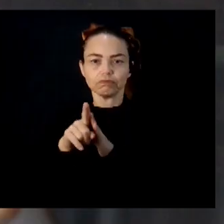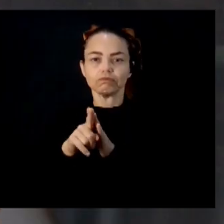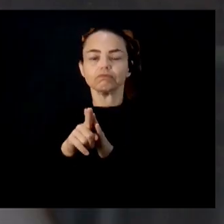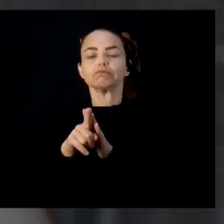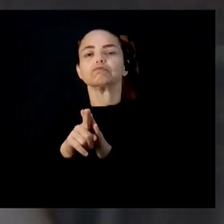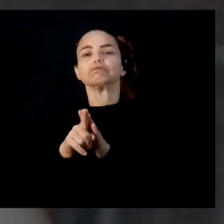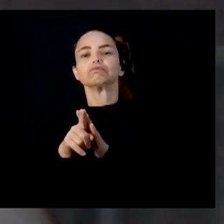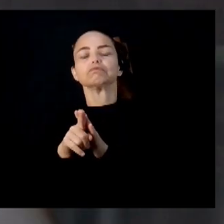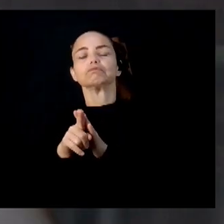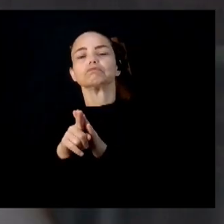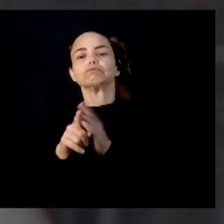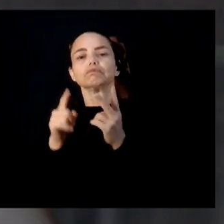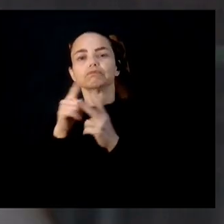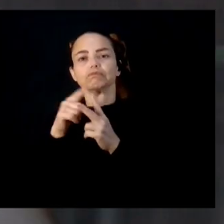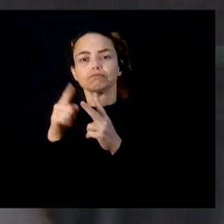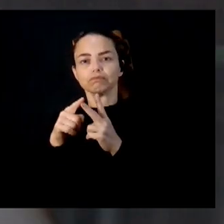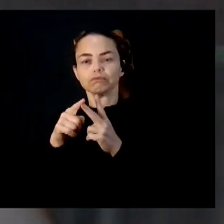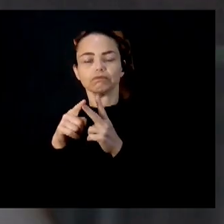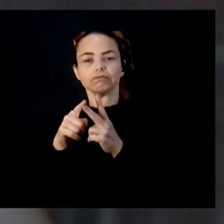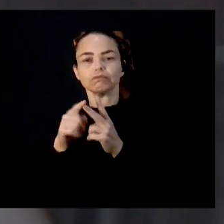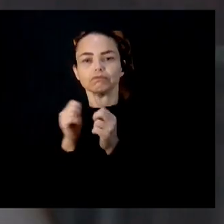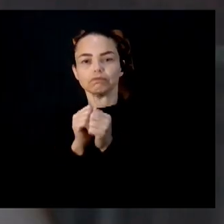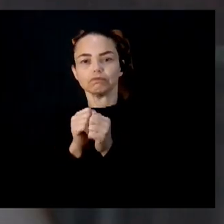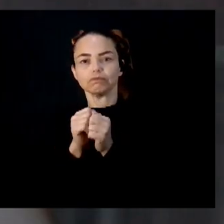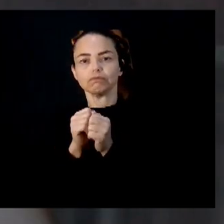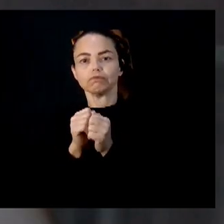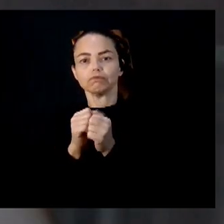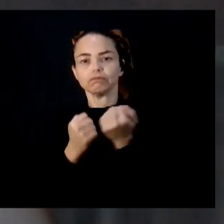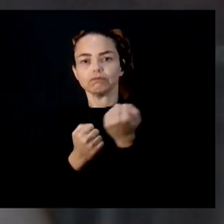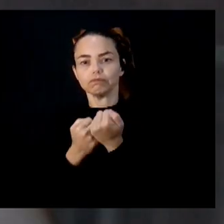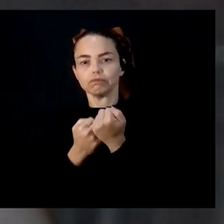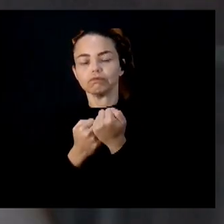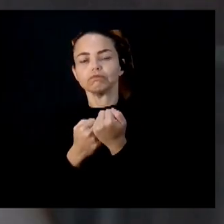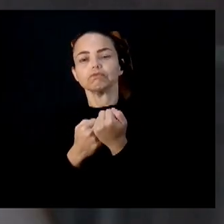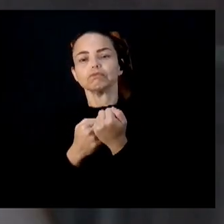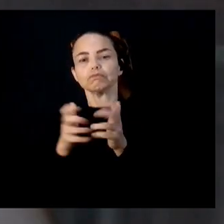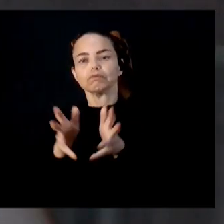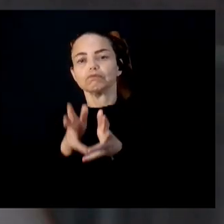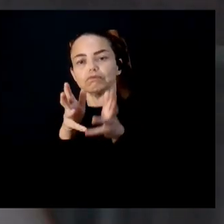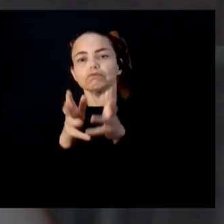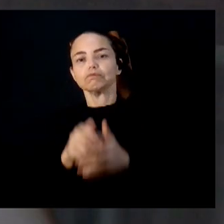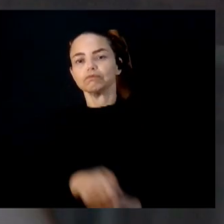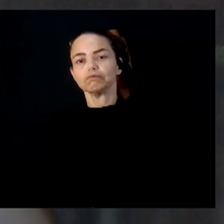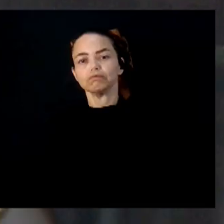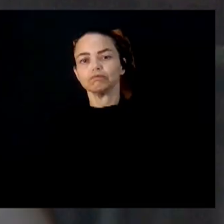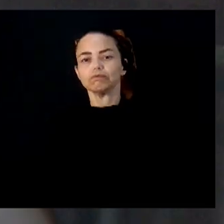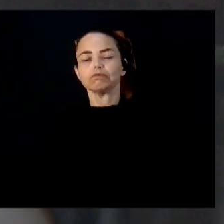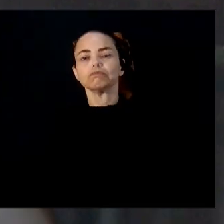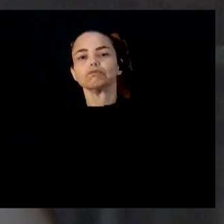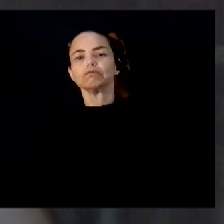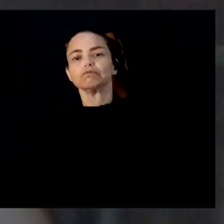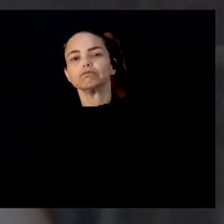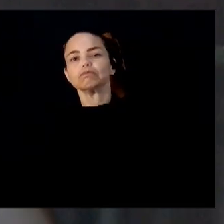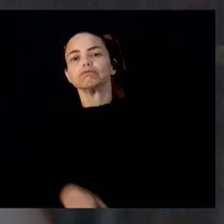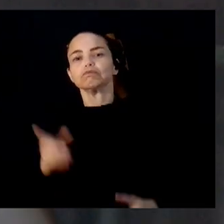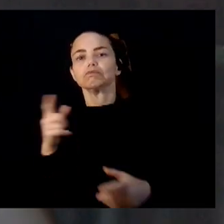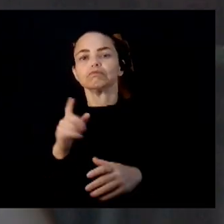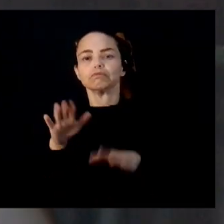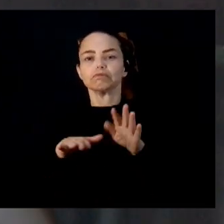pegar dois lados. Um é a parceria, a cumplicidade de apoiar o outro, estimular a pessoa, a trazer, às vezes, até para o